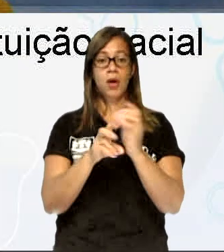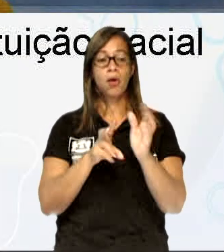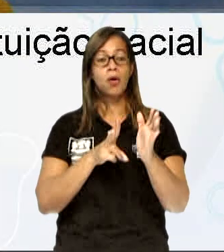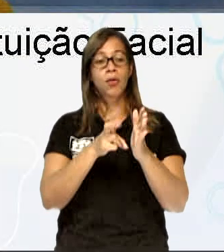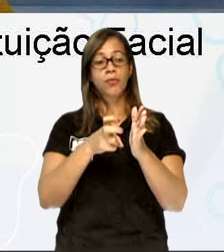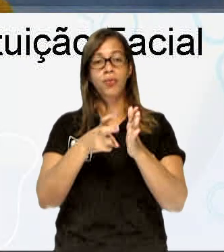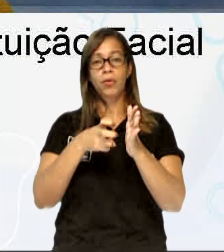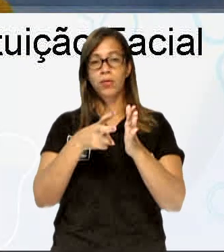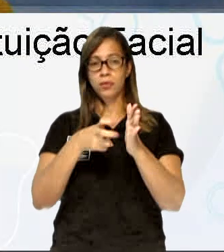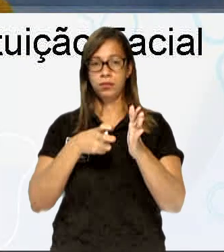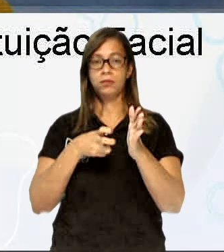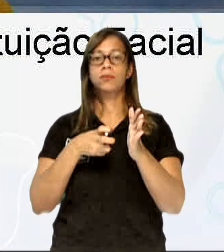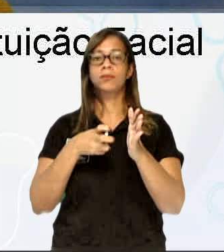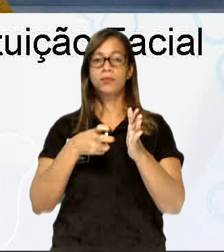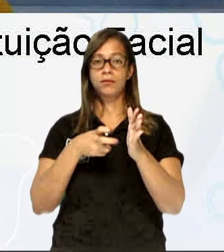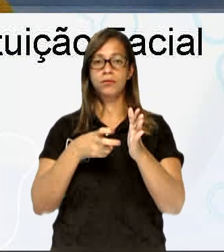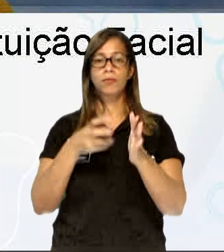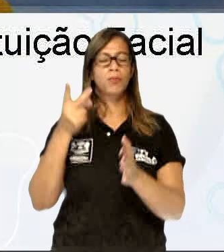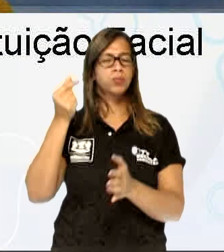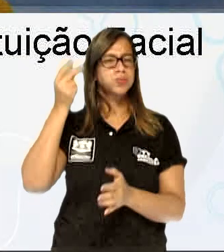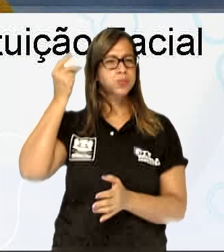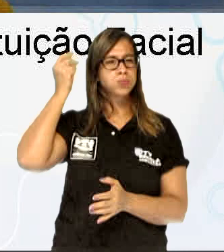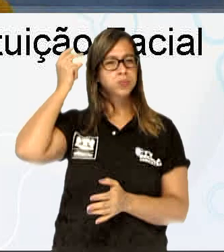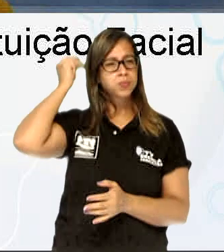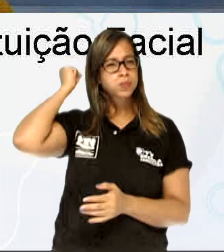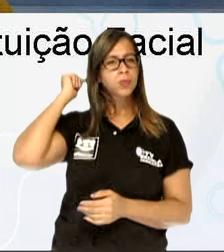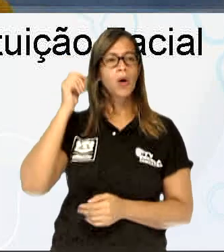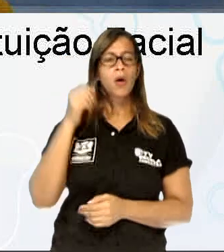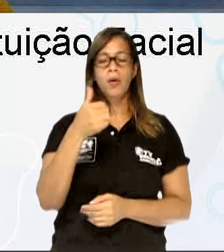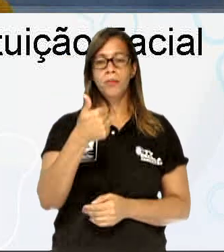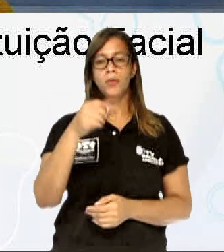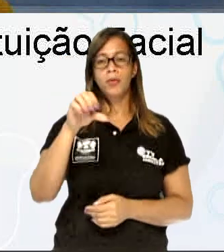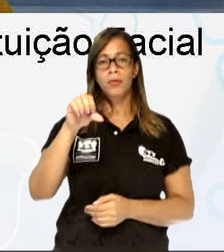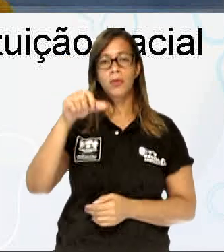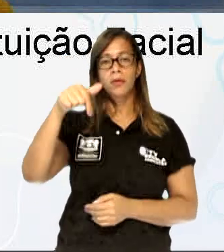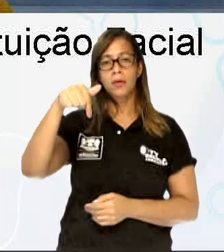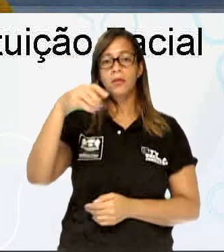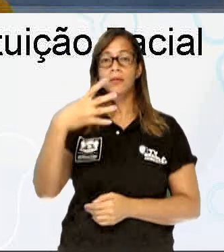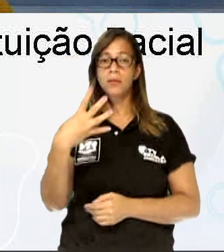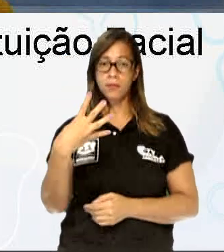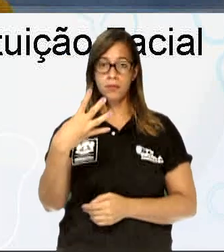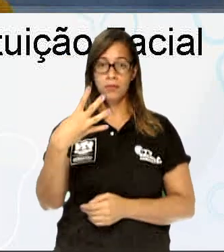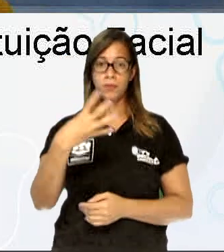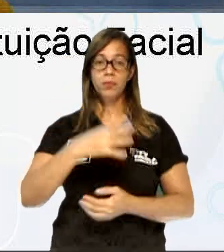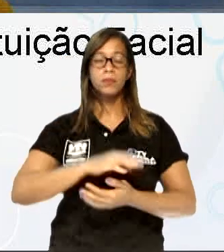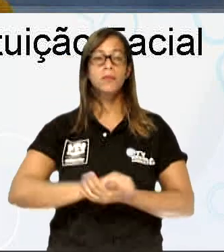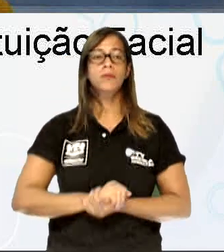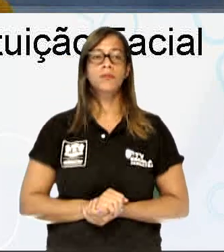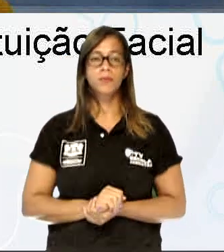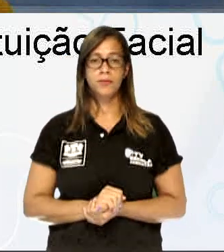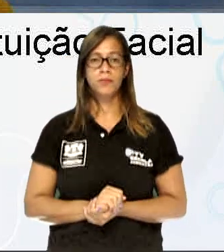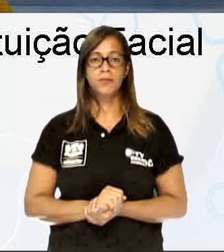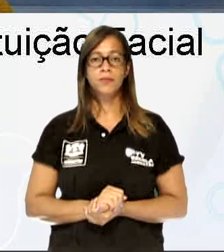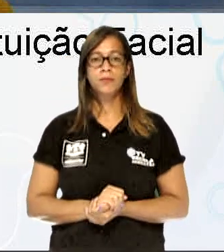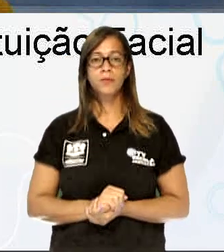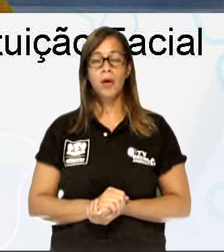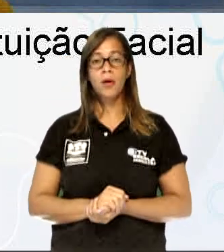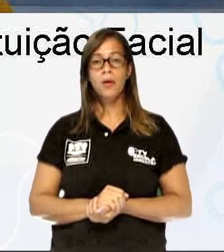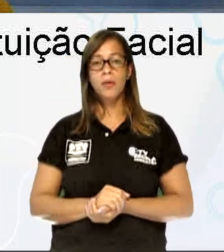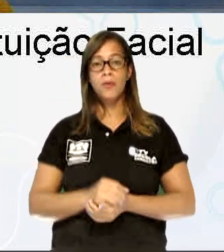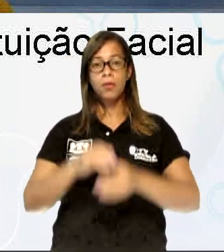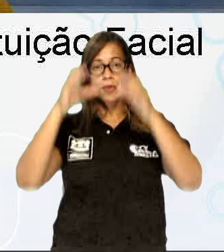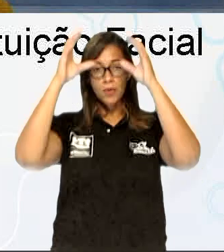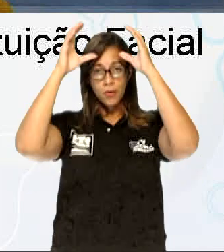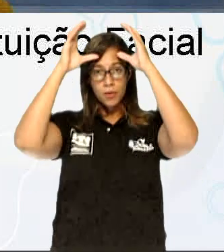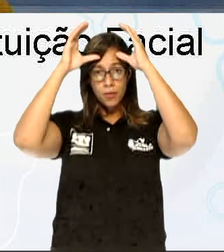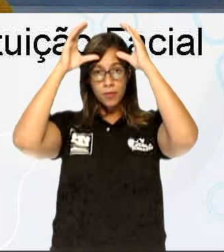em 1974, na região de Lagoa Santa, em Minas Gerais. Se trata de um crânio com cerca